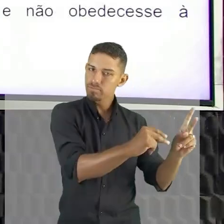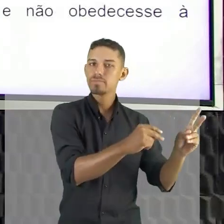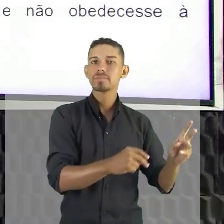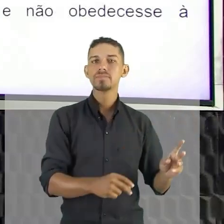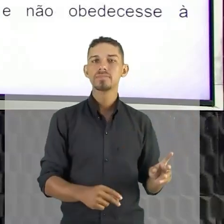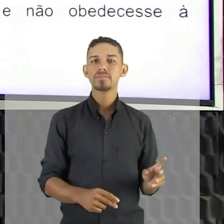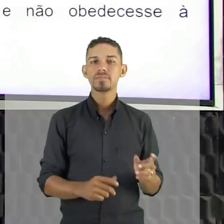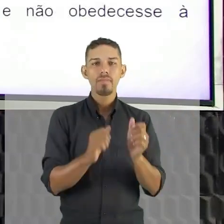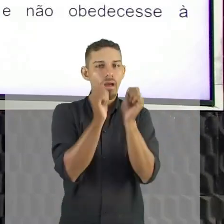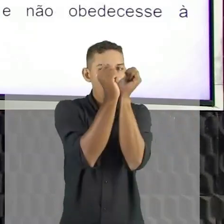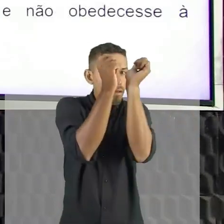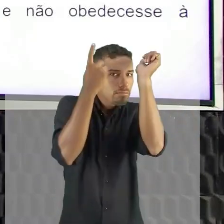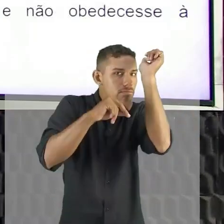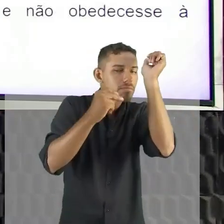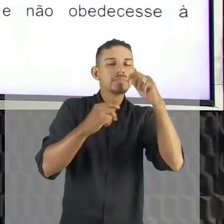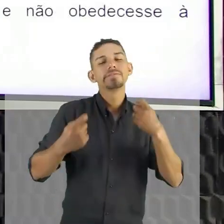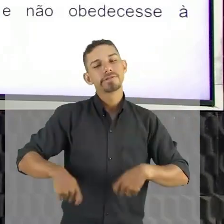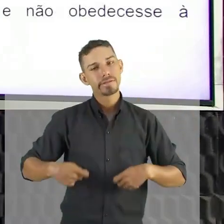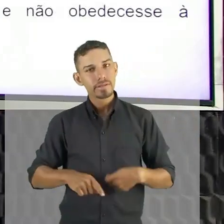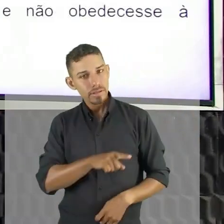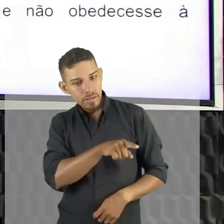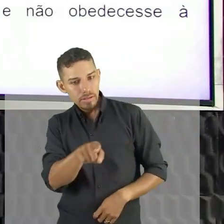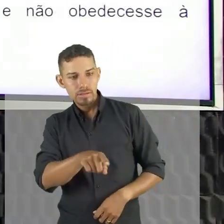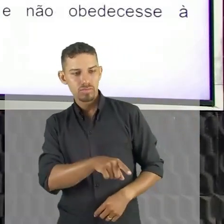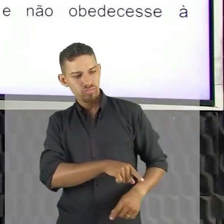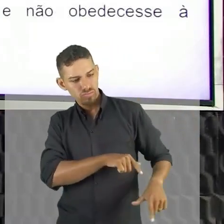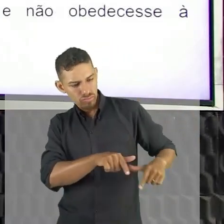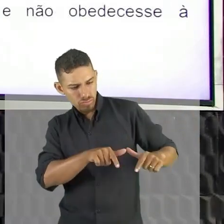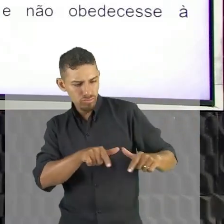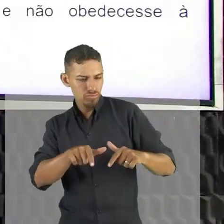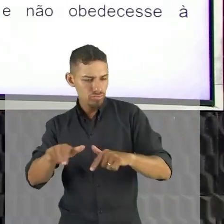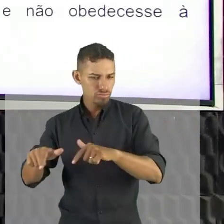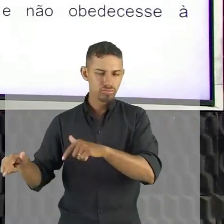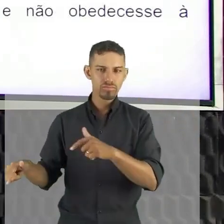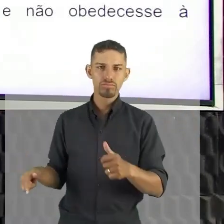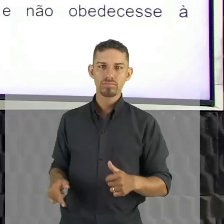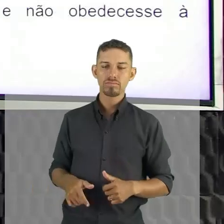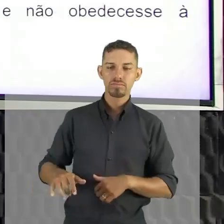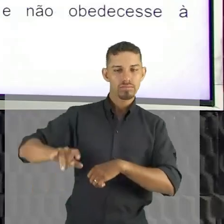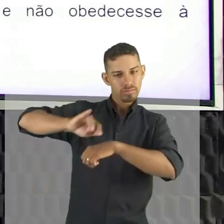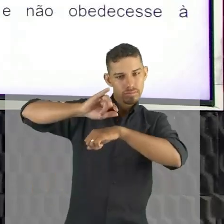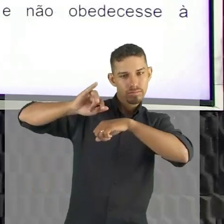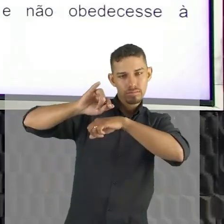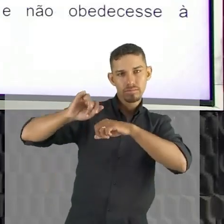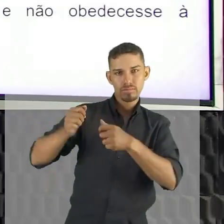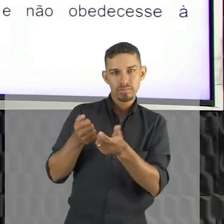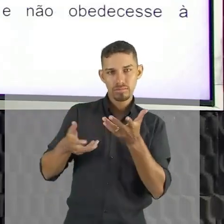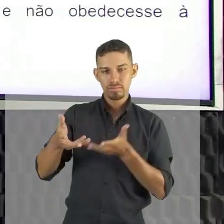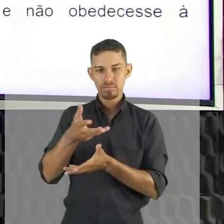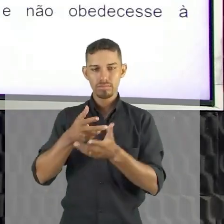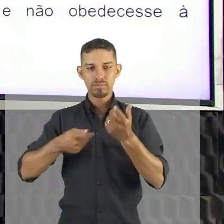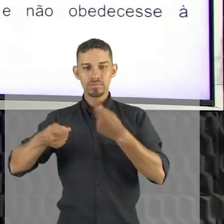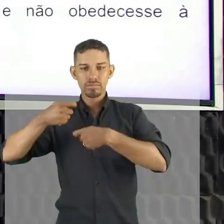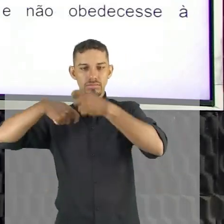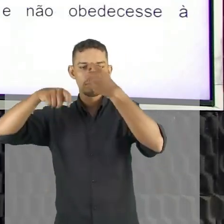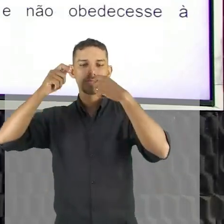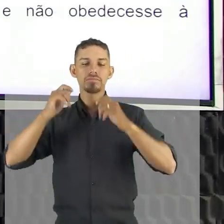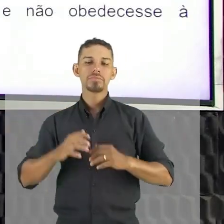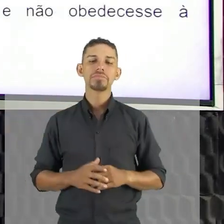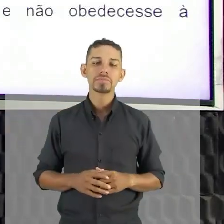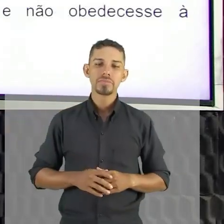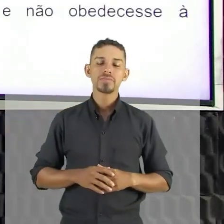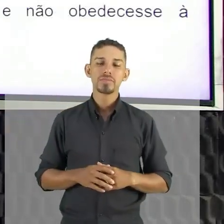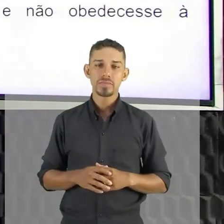ainda era, de fato, necessária, né, dentro desse processo de acumulação capitalista. Então, Enem 2010.